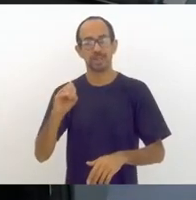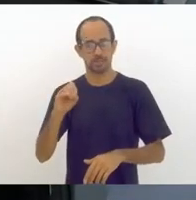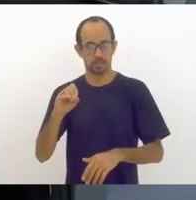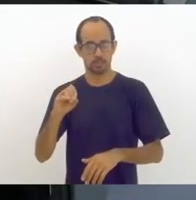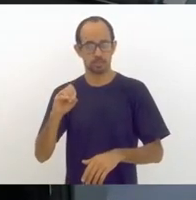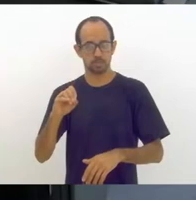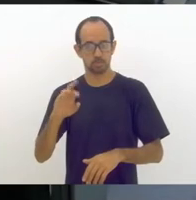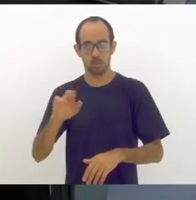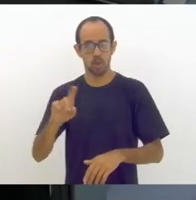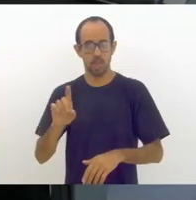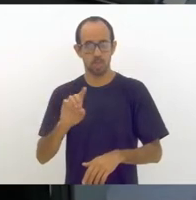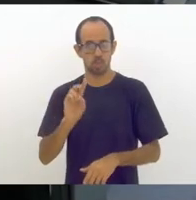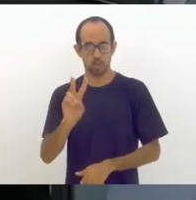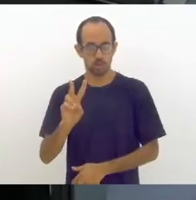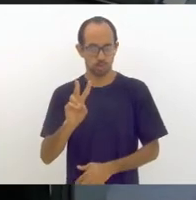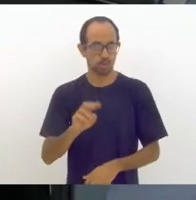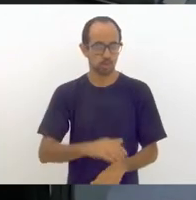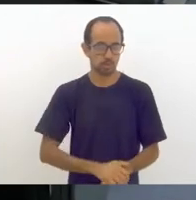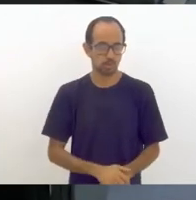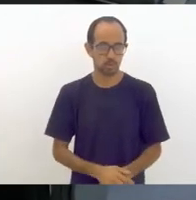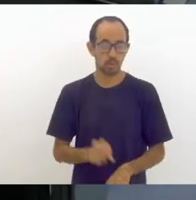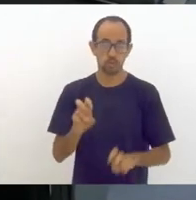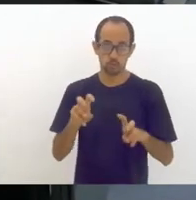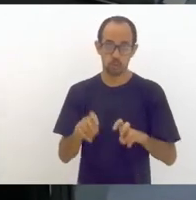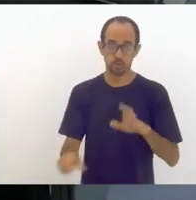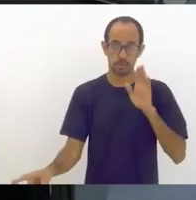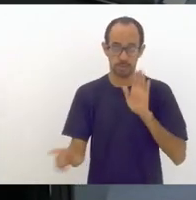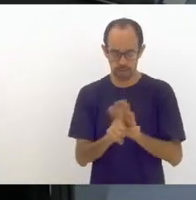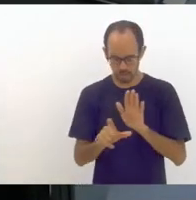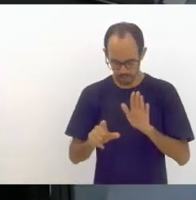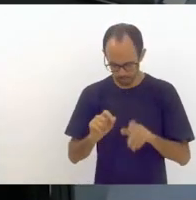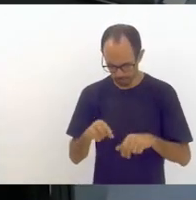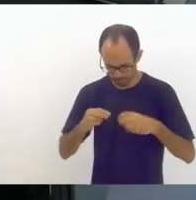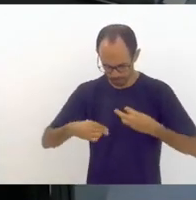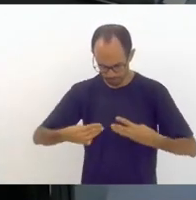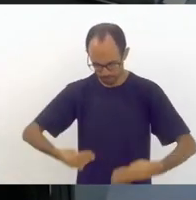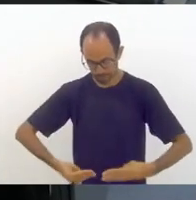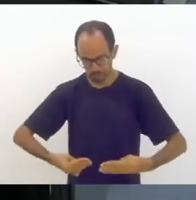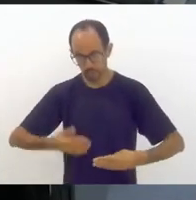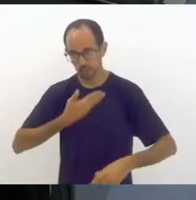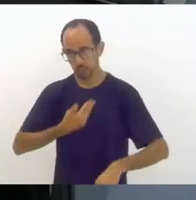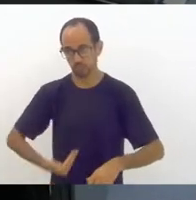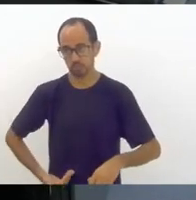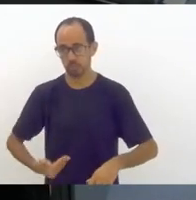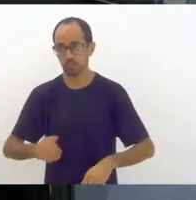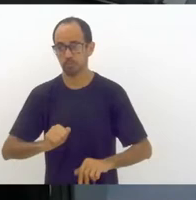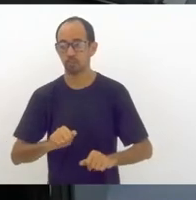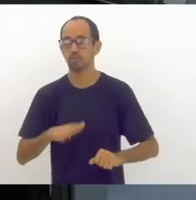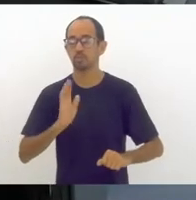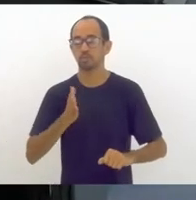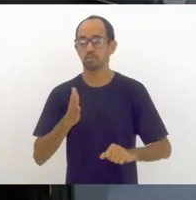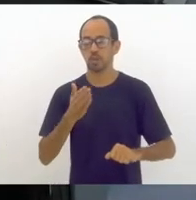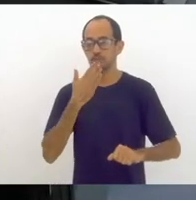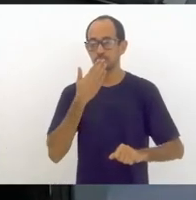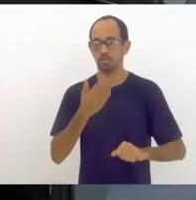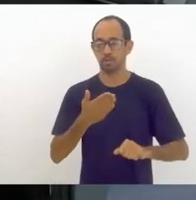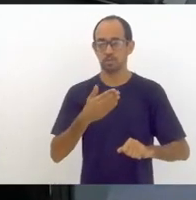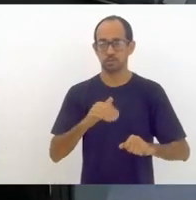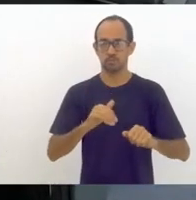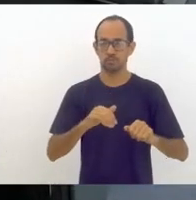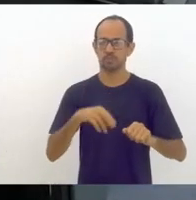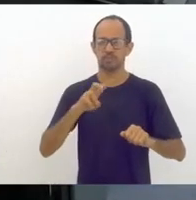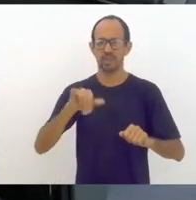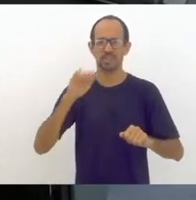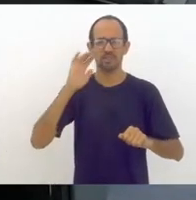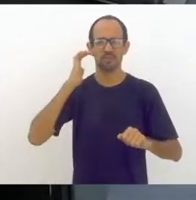Tá? Sobre essa lei, o Ministério Público, tanto estadual e federal, já entraram com representação. Então vai ser facinho